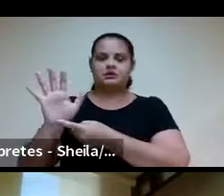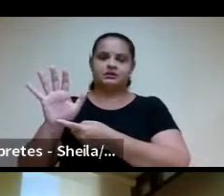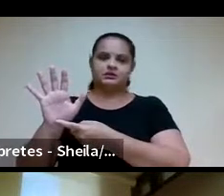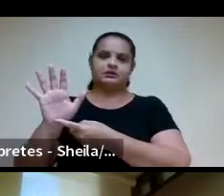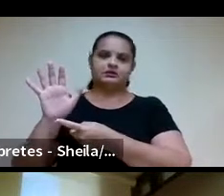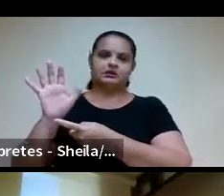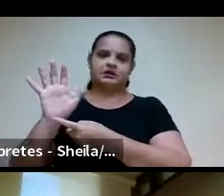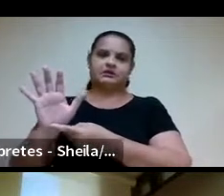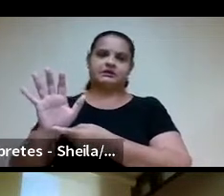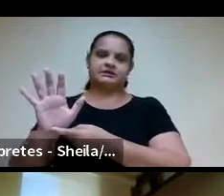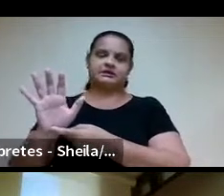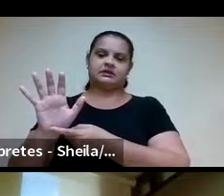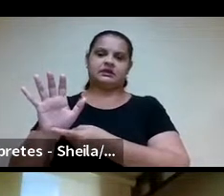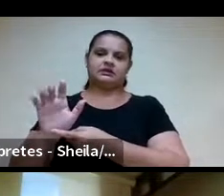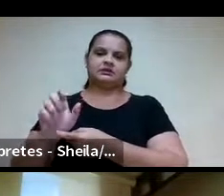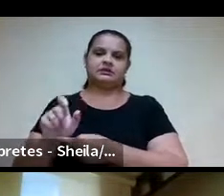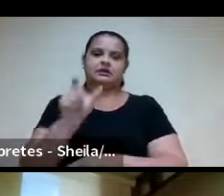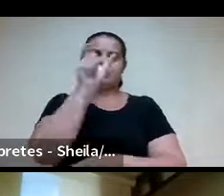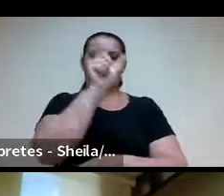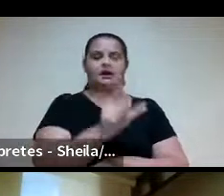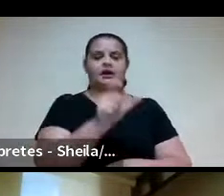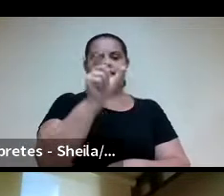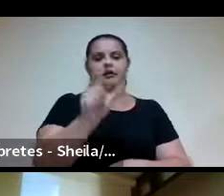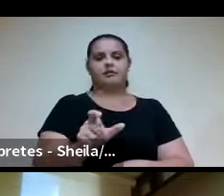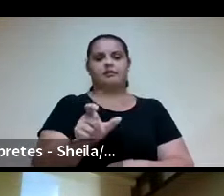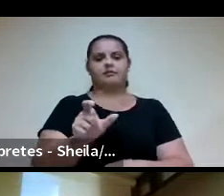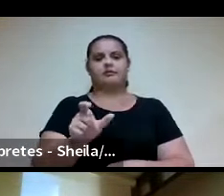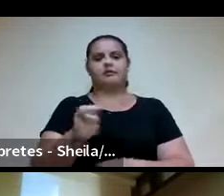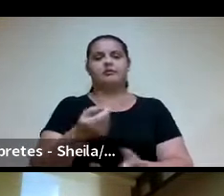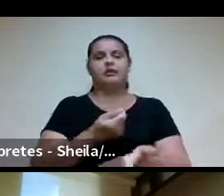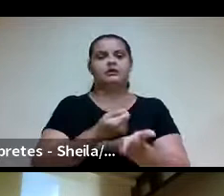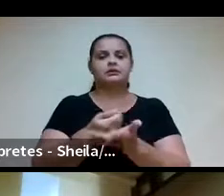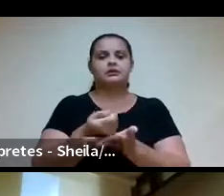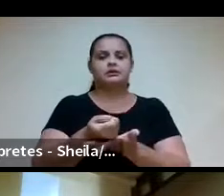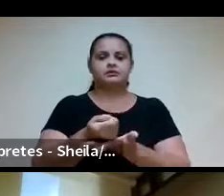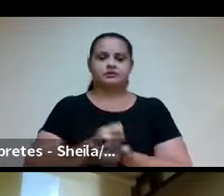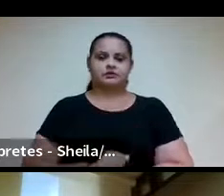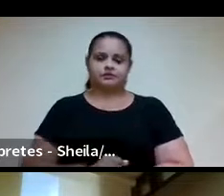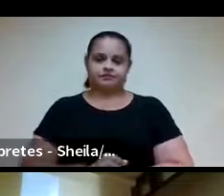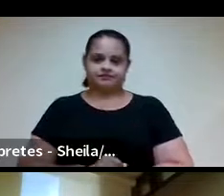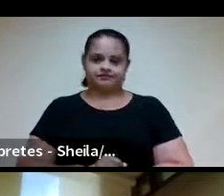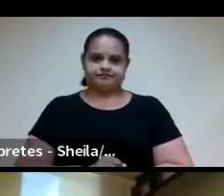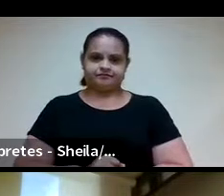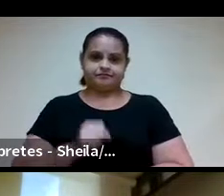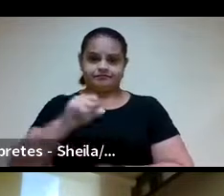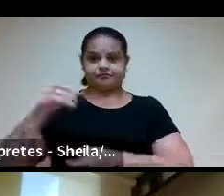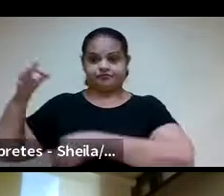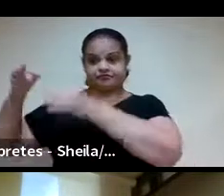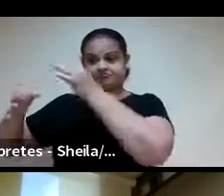O direito de produção de prova não depende do Estado juiz,